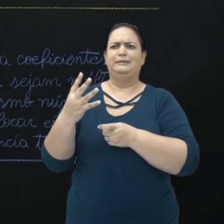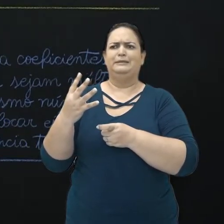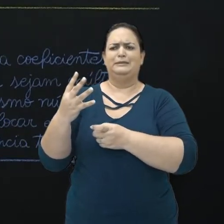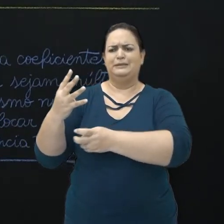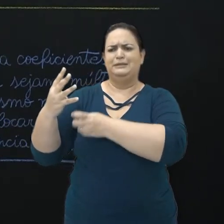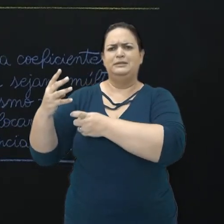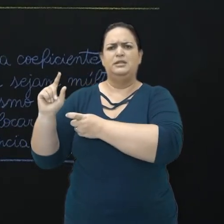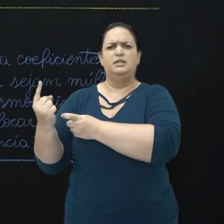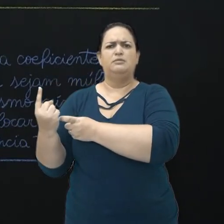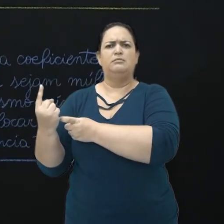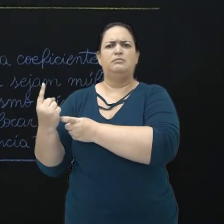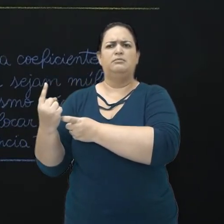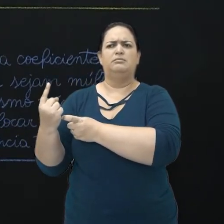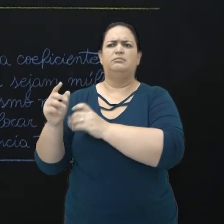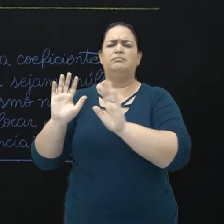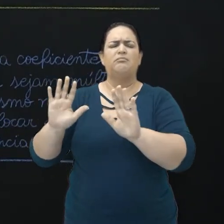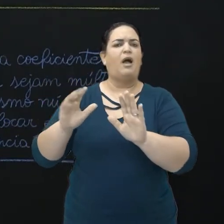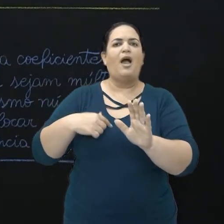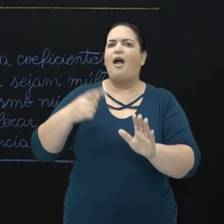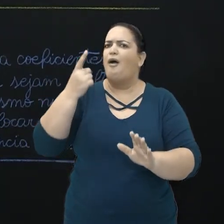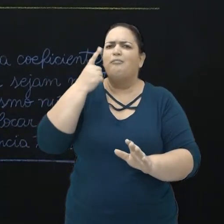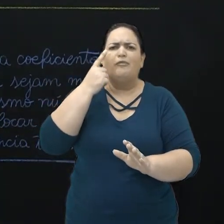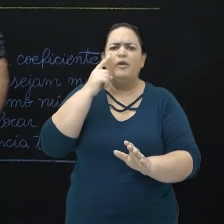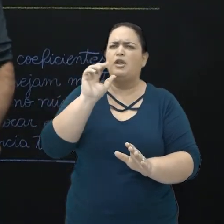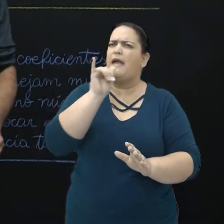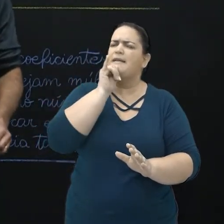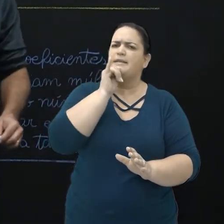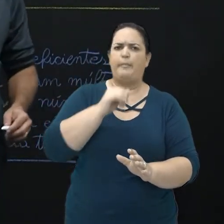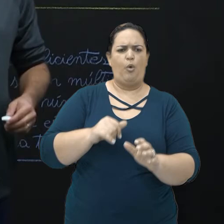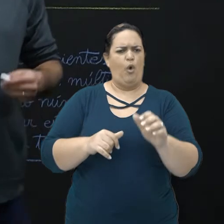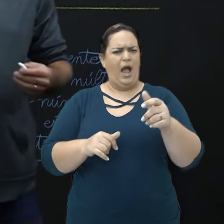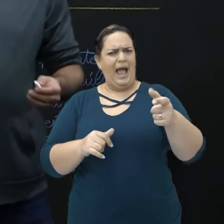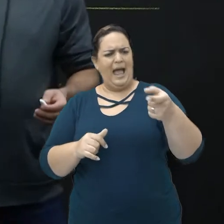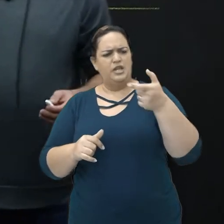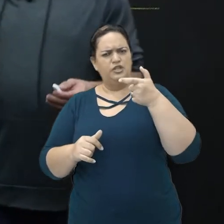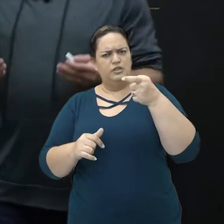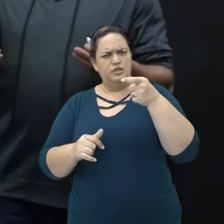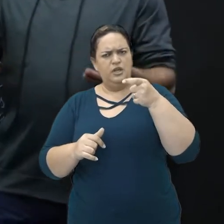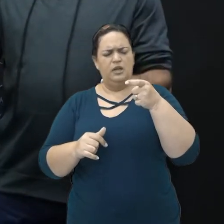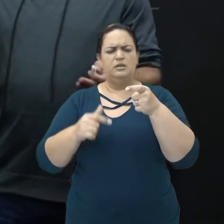aqui. Não se esqueçam, pessoal, que toda vez que uma letra não possui